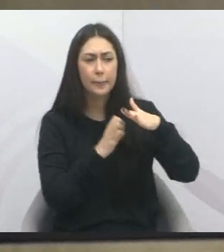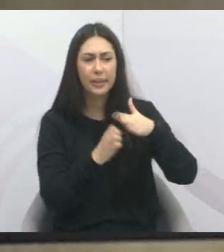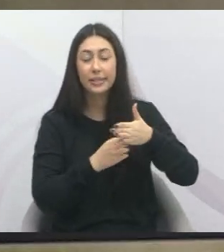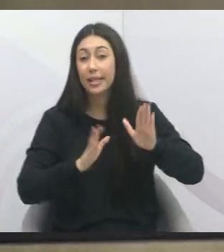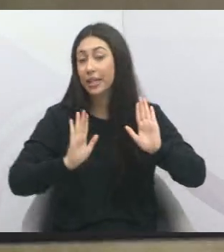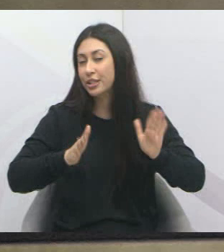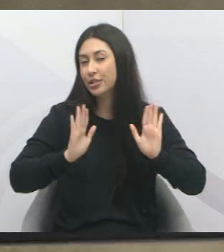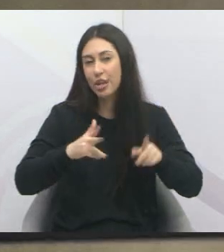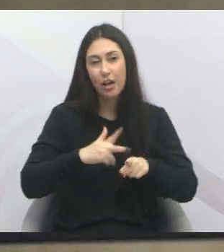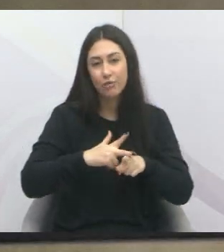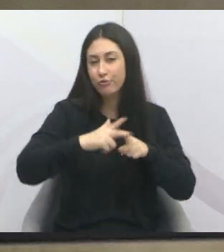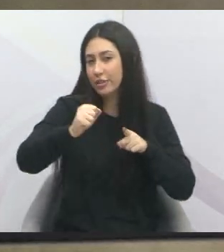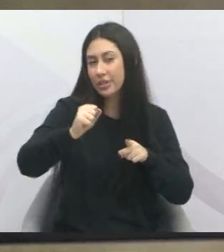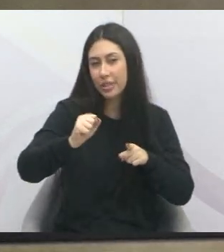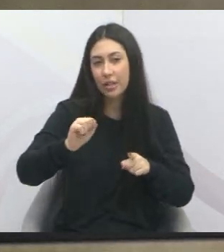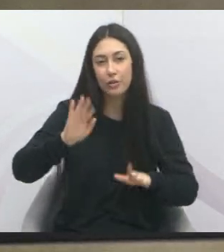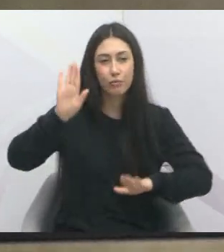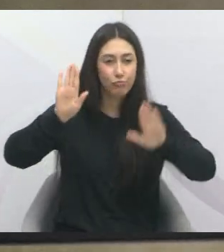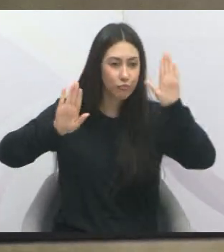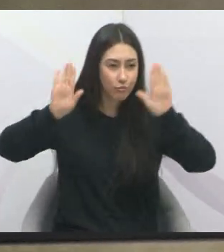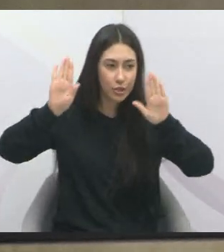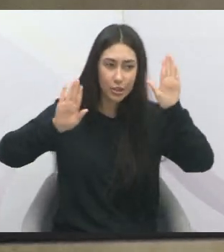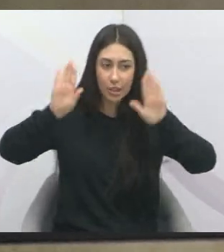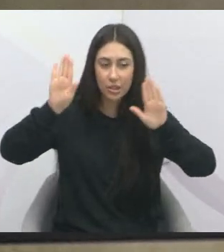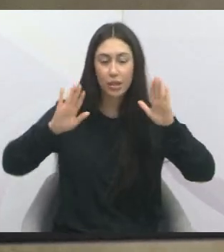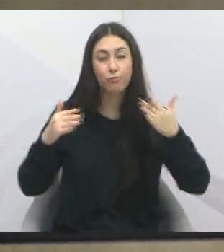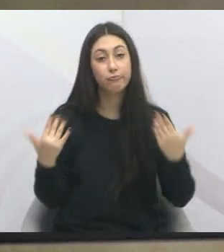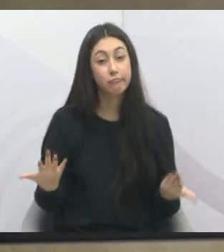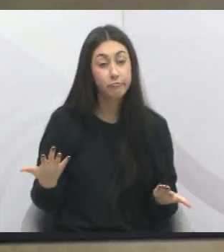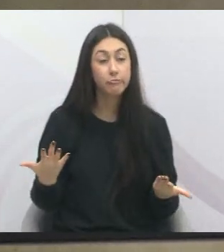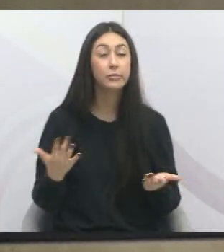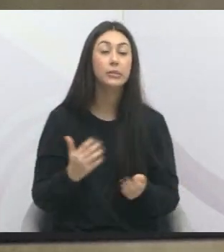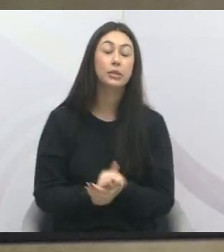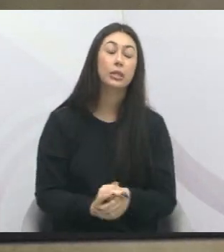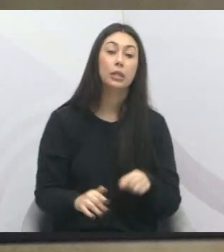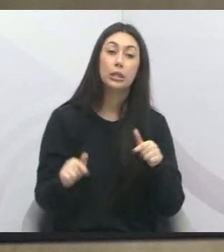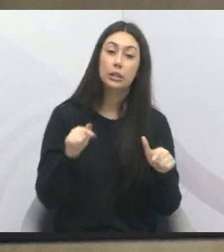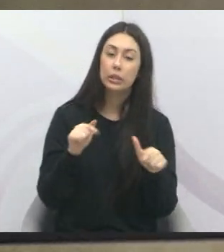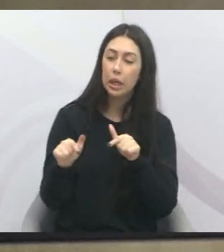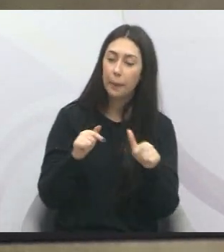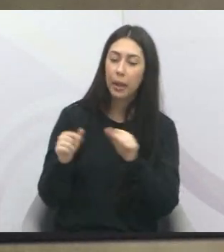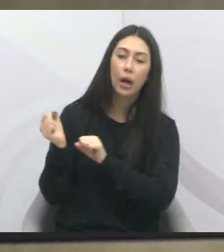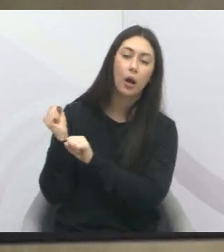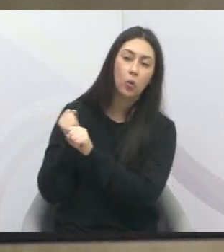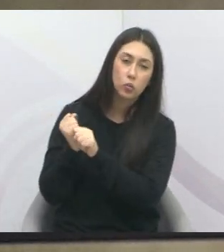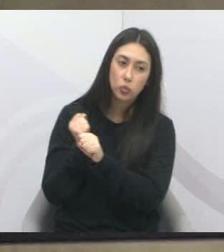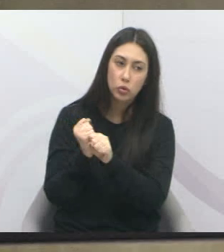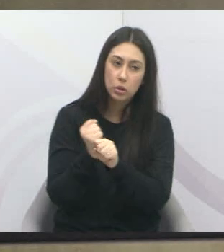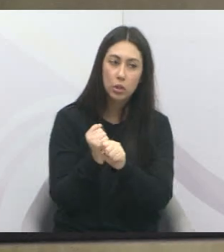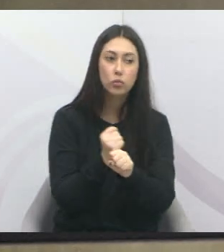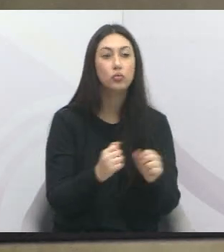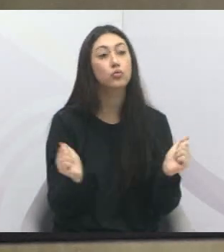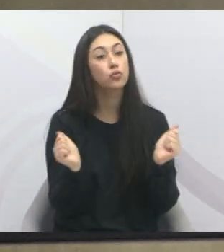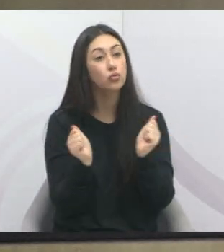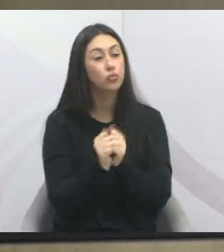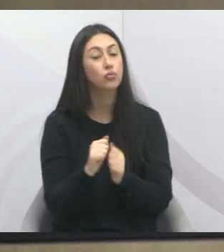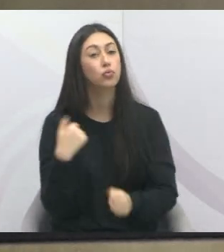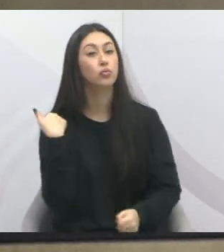ganhado o chamamento da gestão anterior. Então, eles trabalharam esses anos todos com a gente, nós